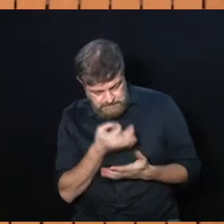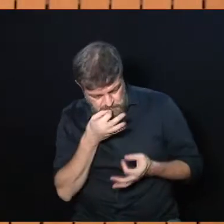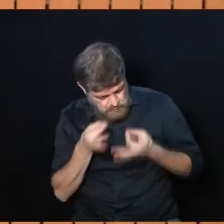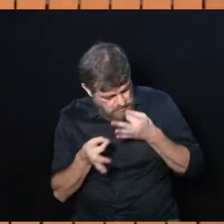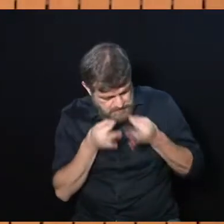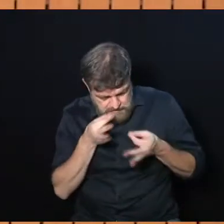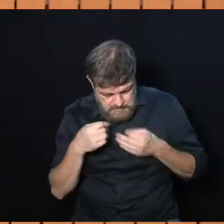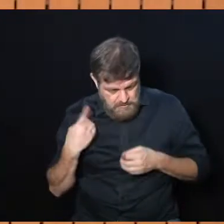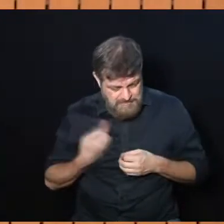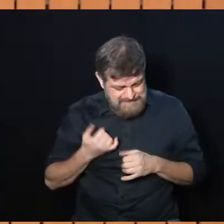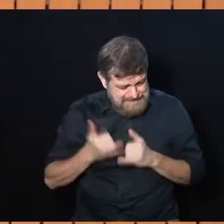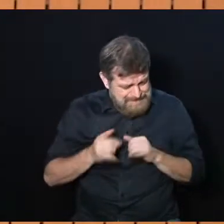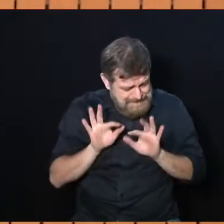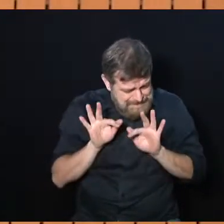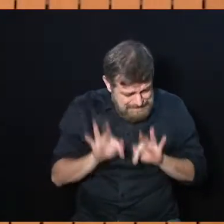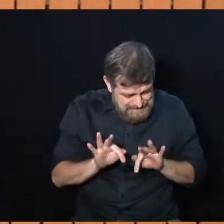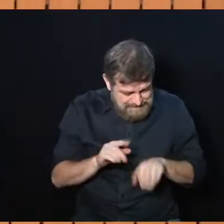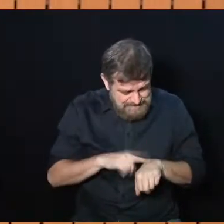a gente está no finalzinho.